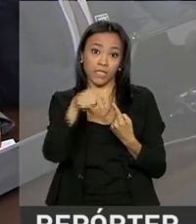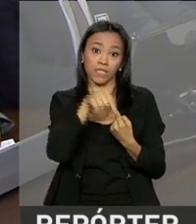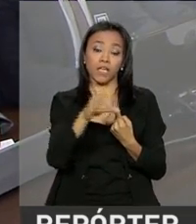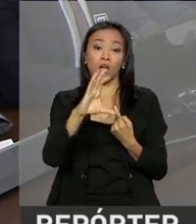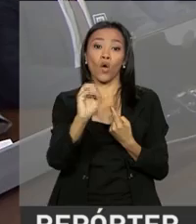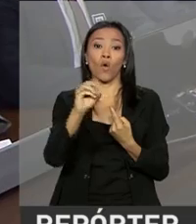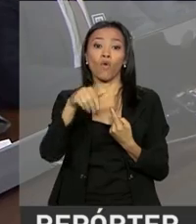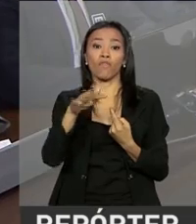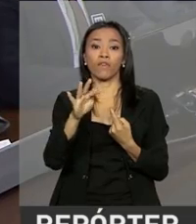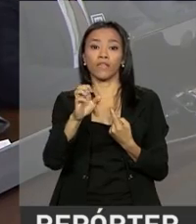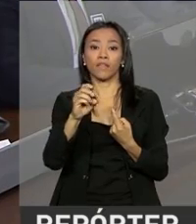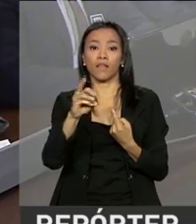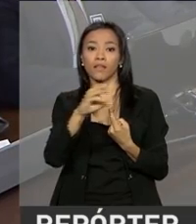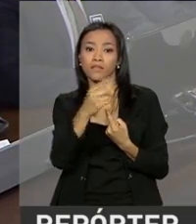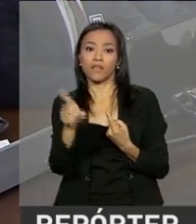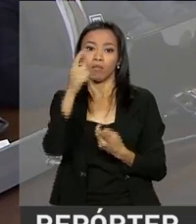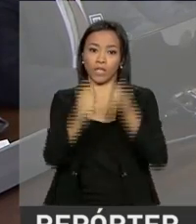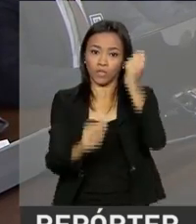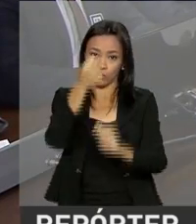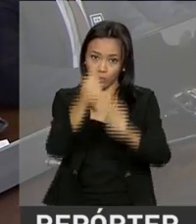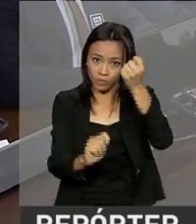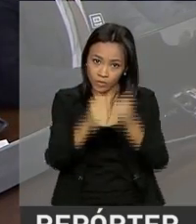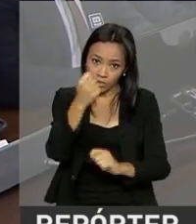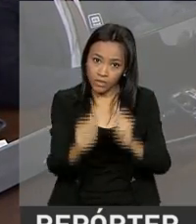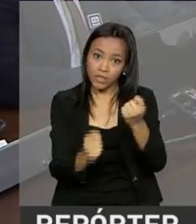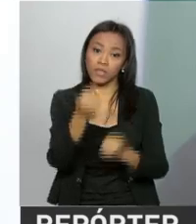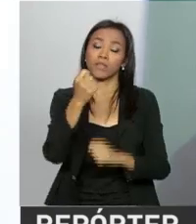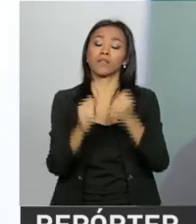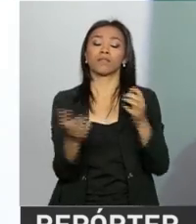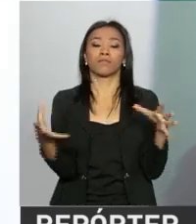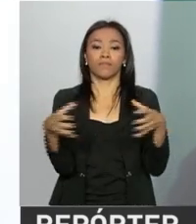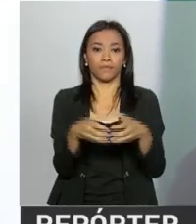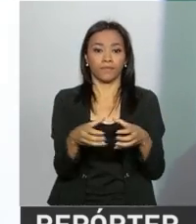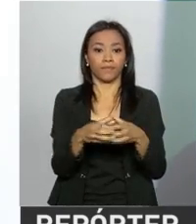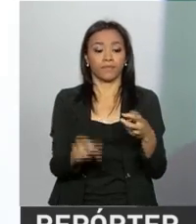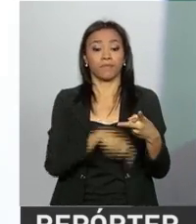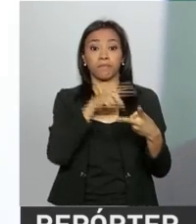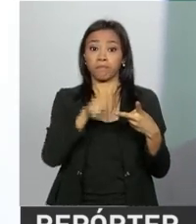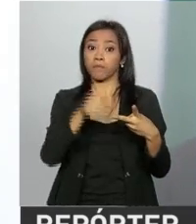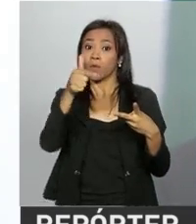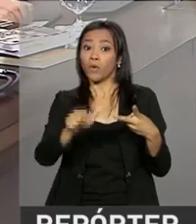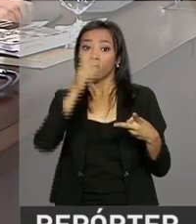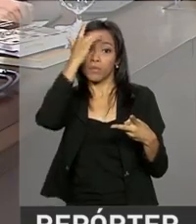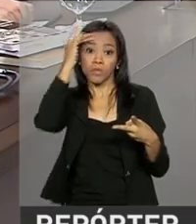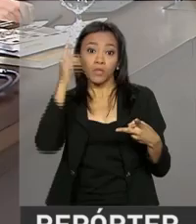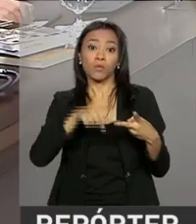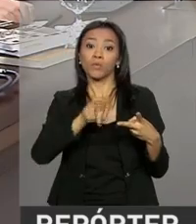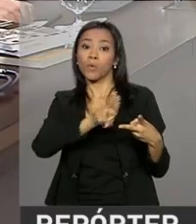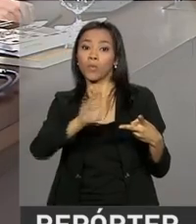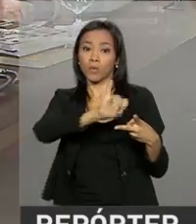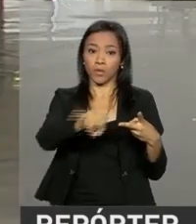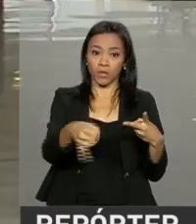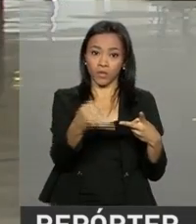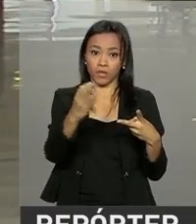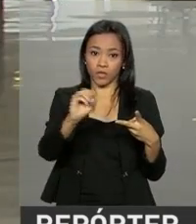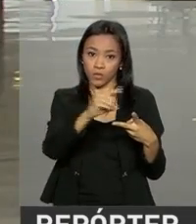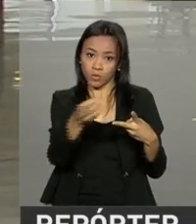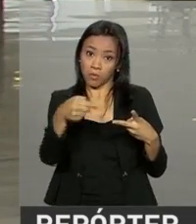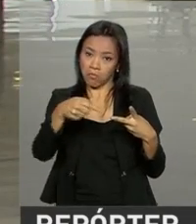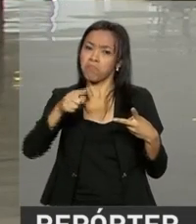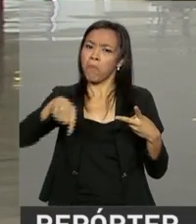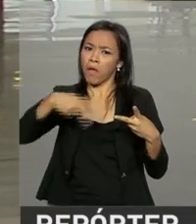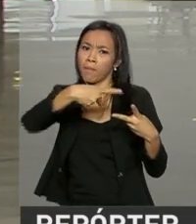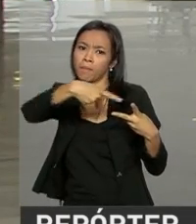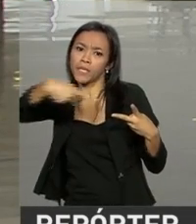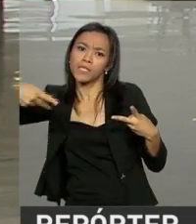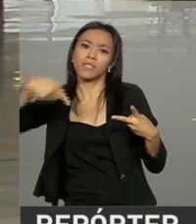Confederação Nacional da Indústria, Robson Braga de Andrade, e também João Henrique de Almeida, que é o